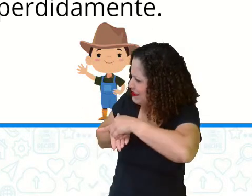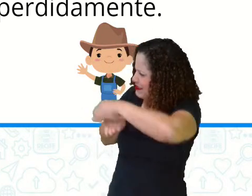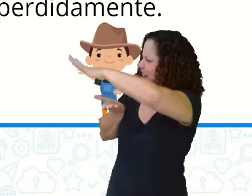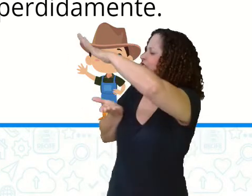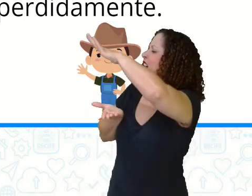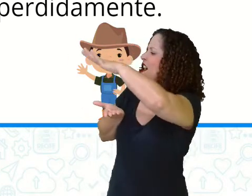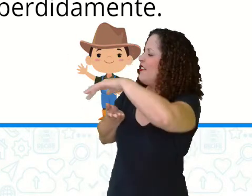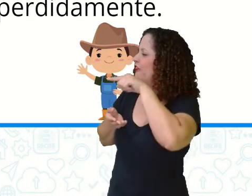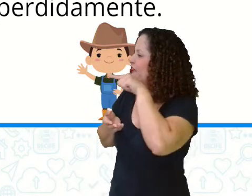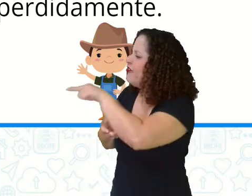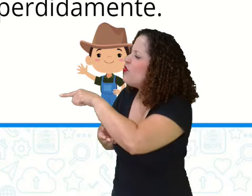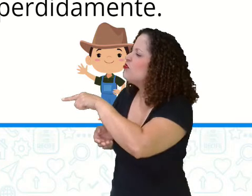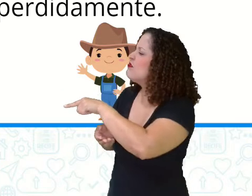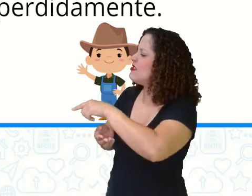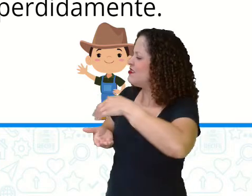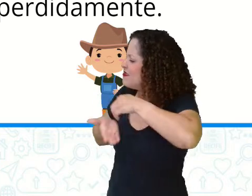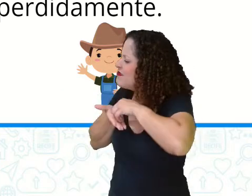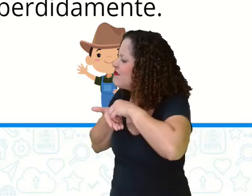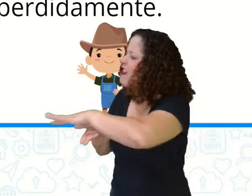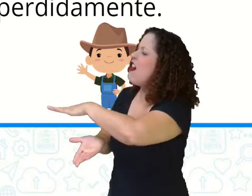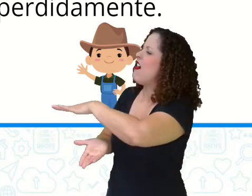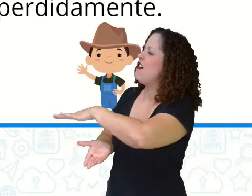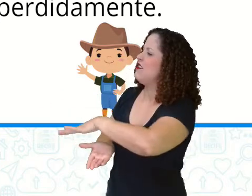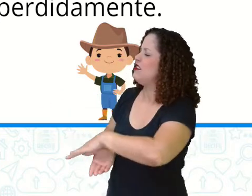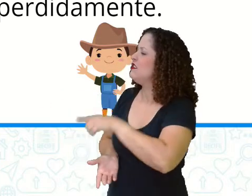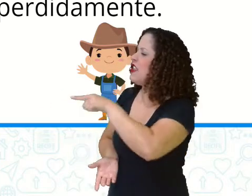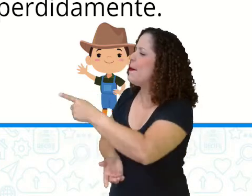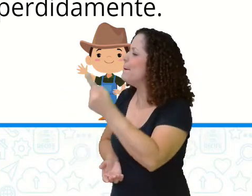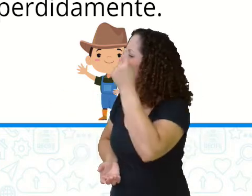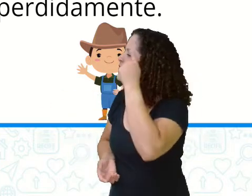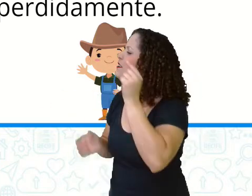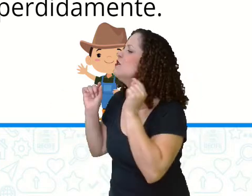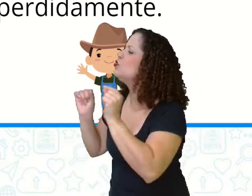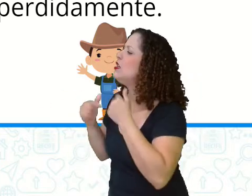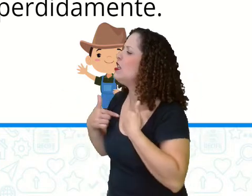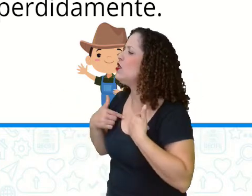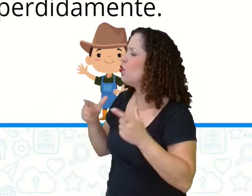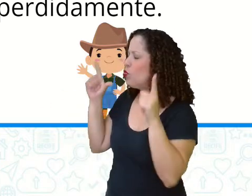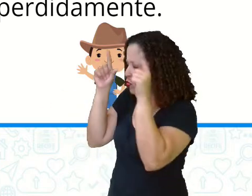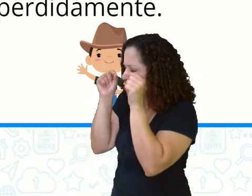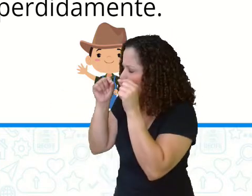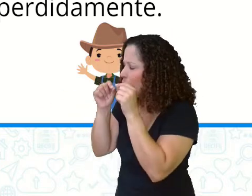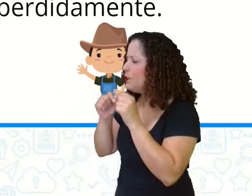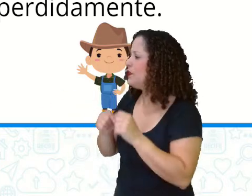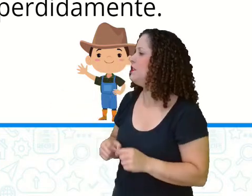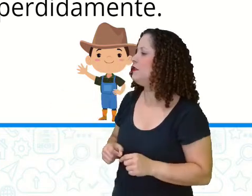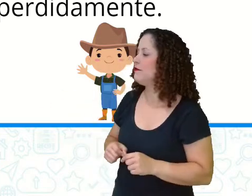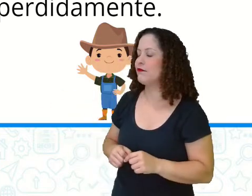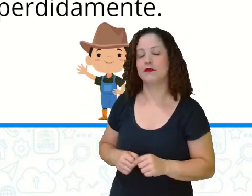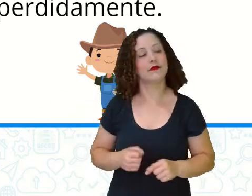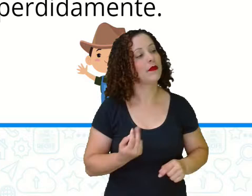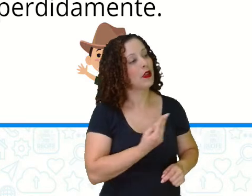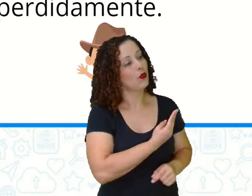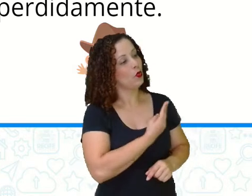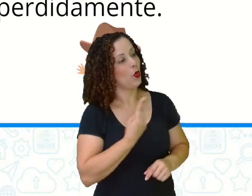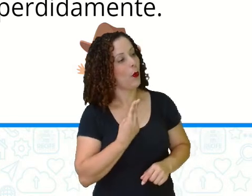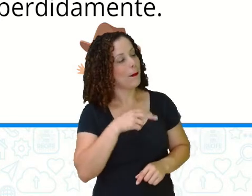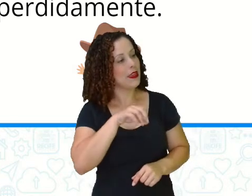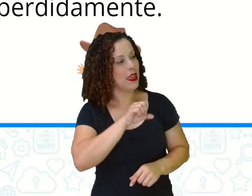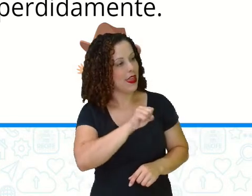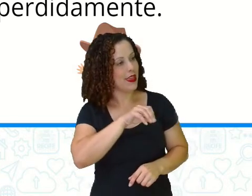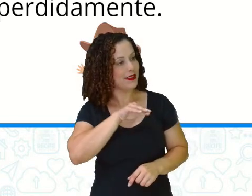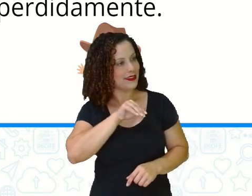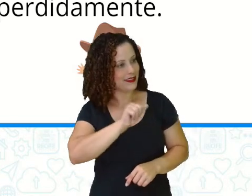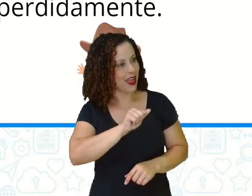seu atrevido. Quem você pensa que é para estragar meu sono? Meu nome é Sá,